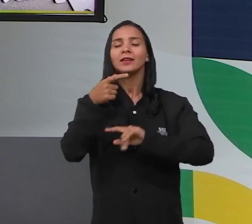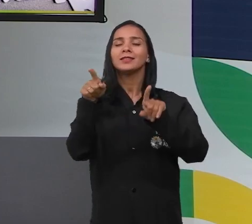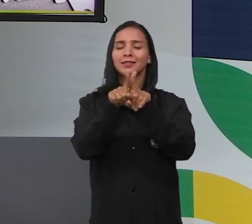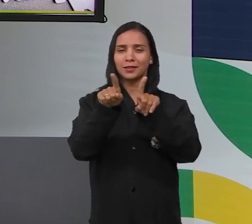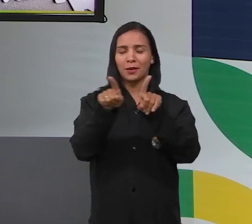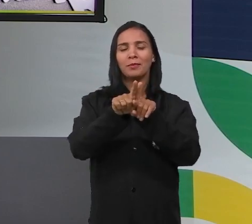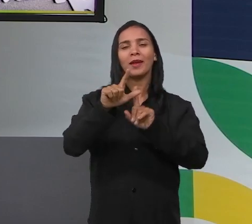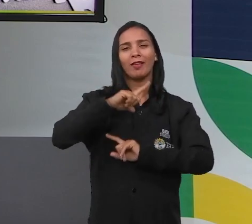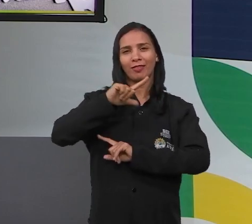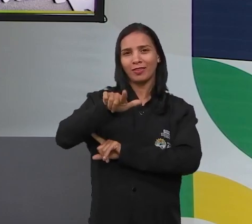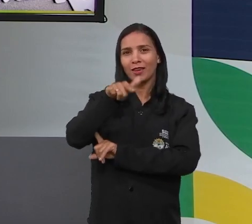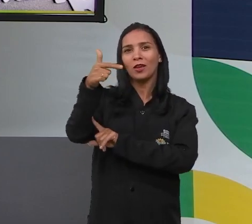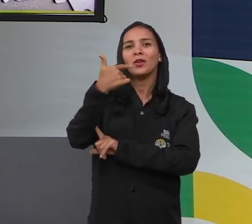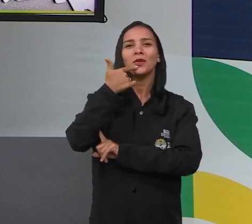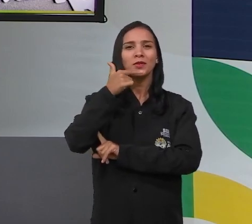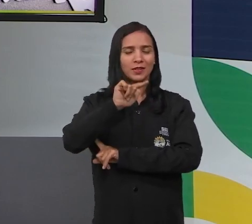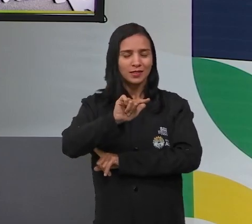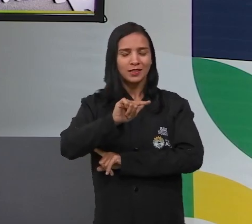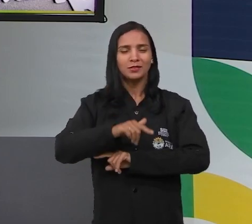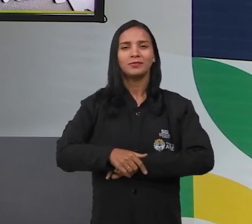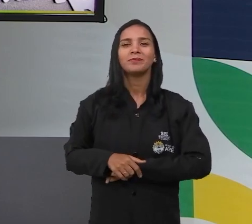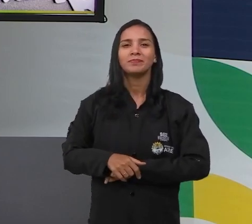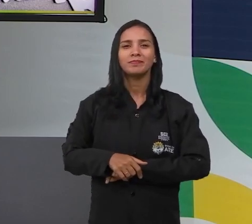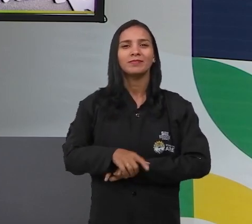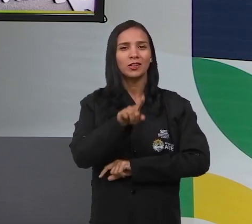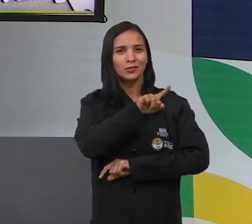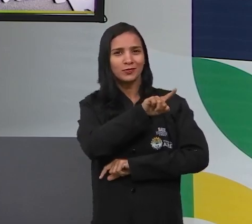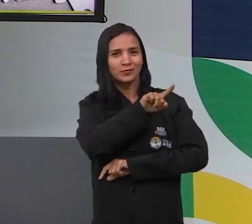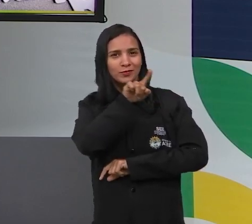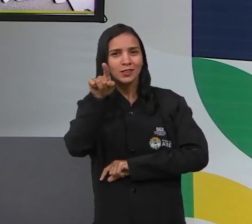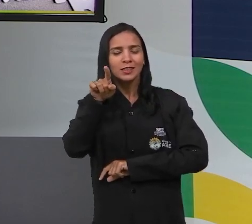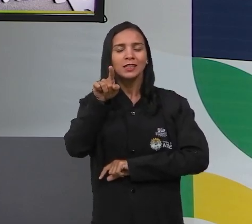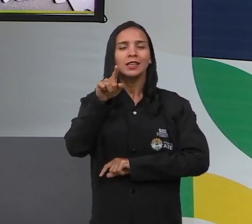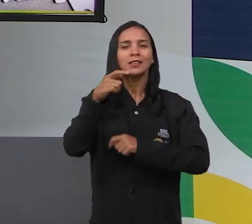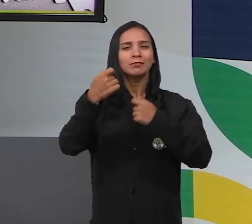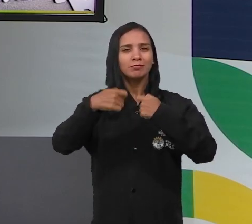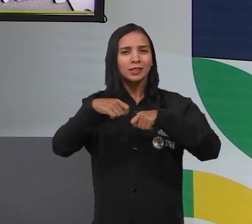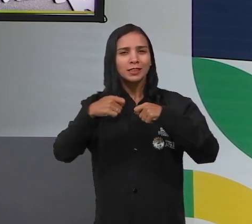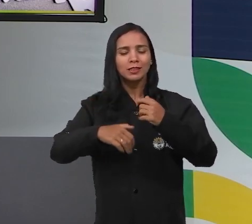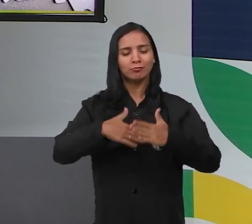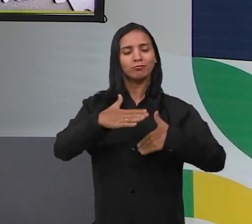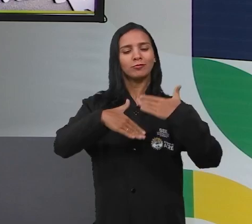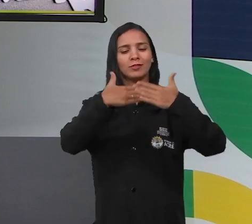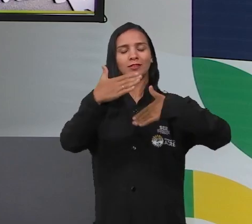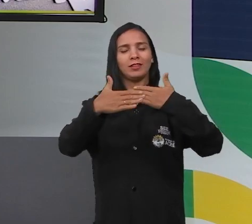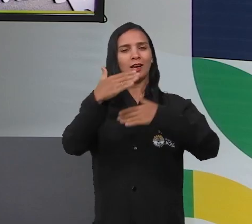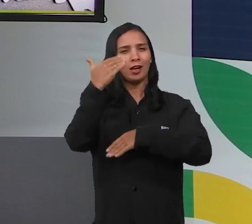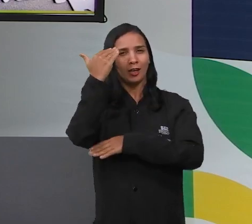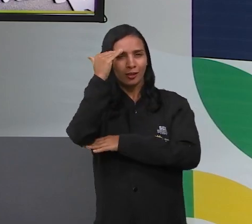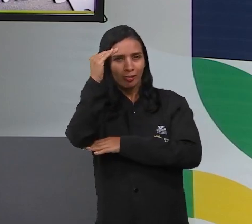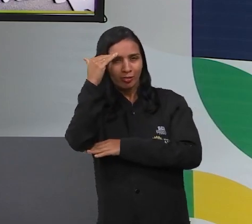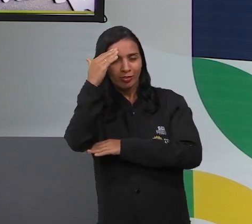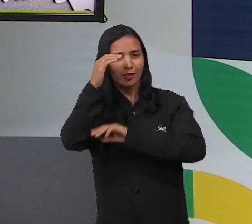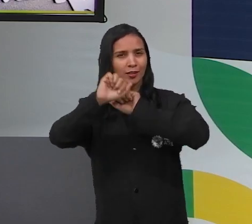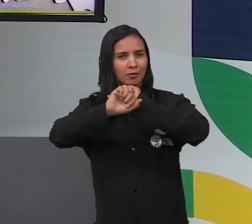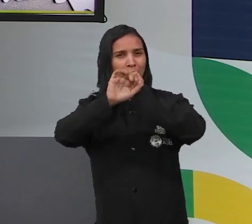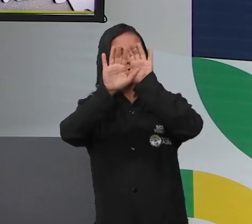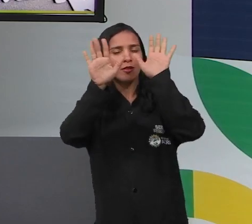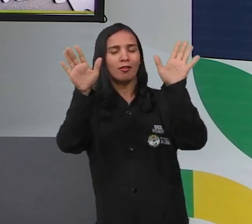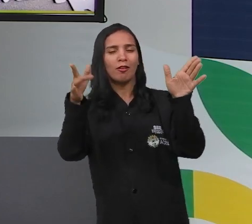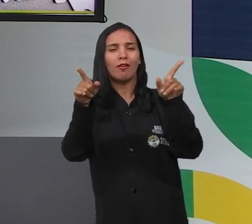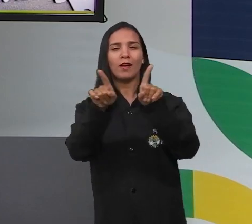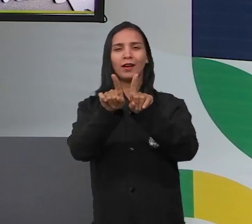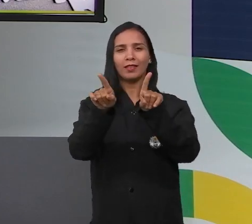nas demais línguas, tudo bem? Então, para que vocês possam entender melhor, para que vocês possam